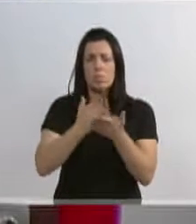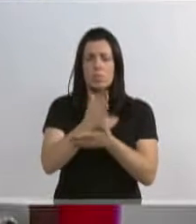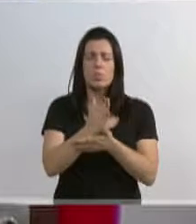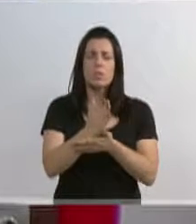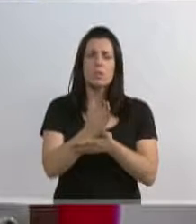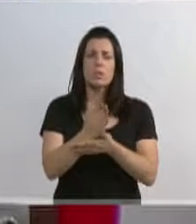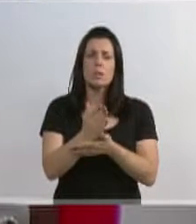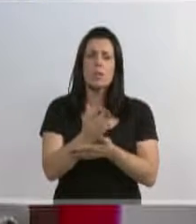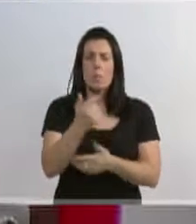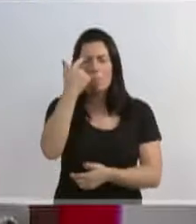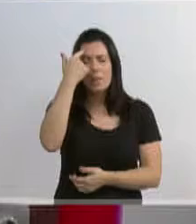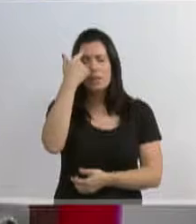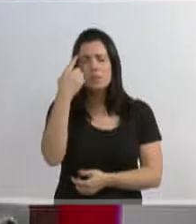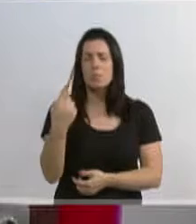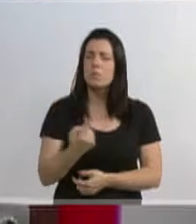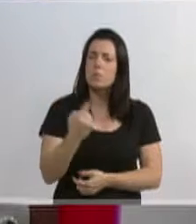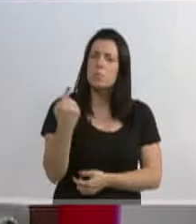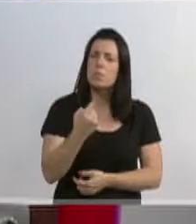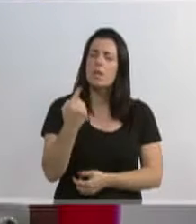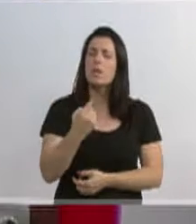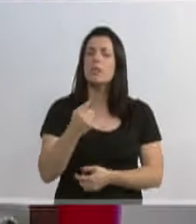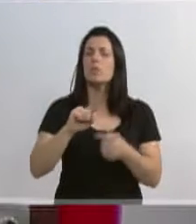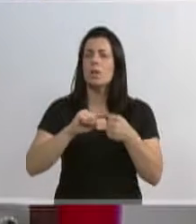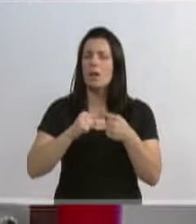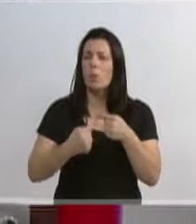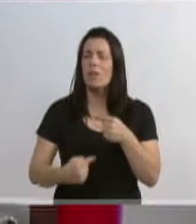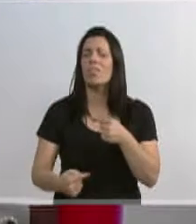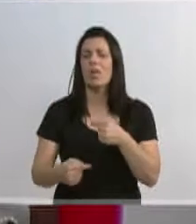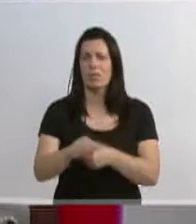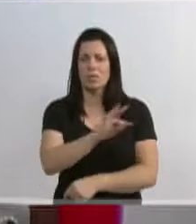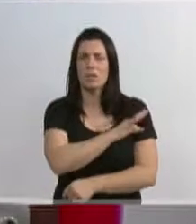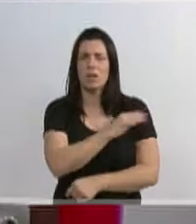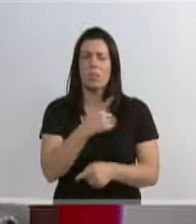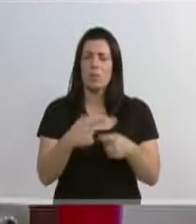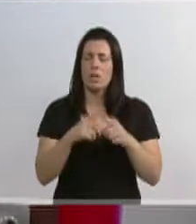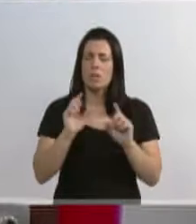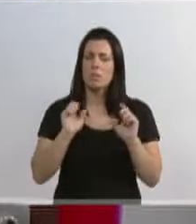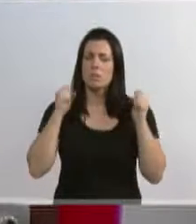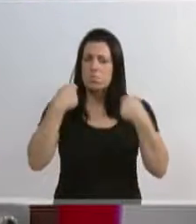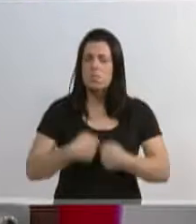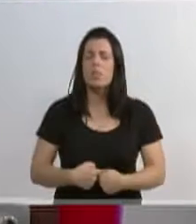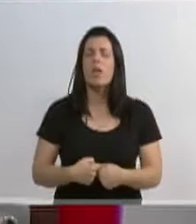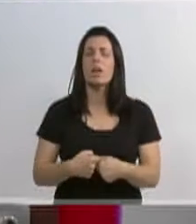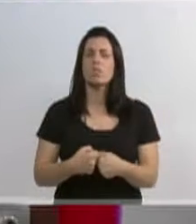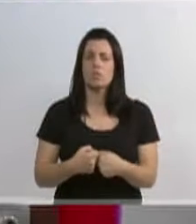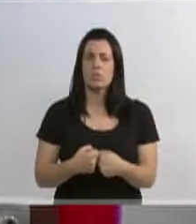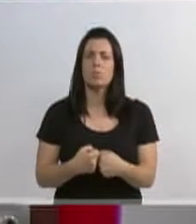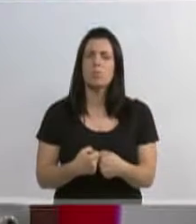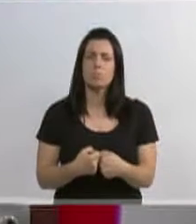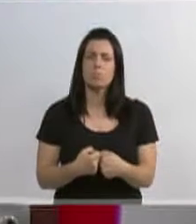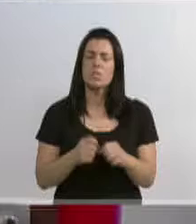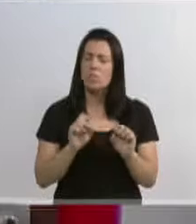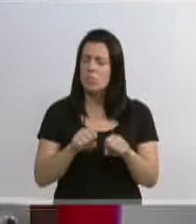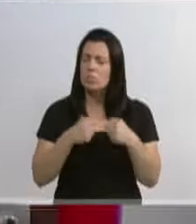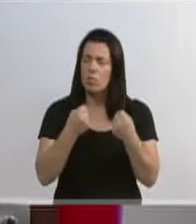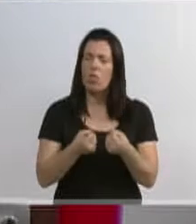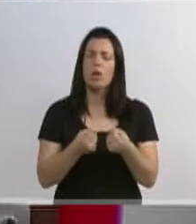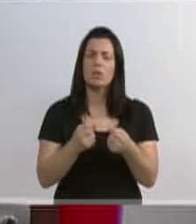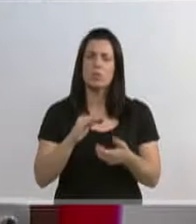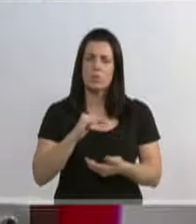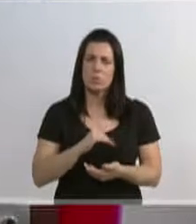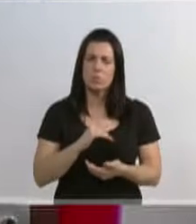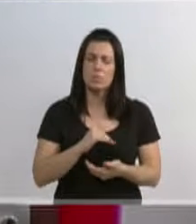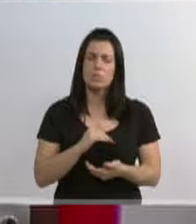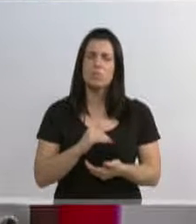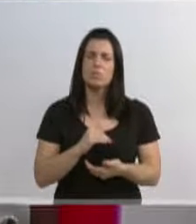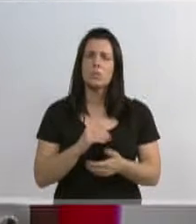pela competência e o profissionalismo desses técnicos que realmente vestem a camisa da Defesa Civil dentro daquele espaço, dentro